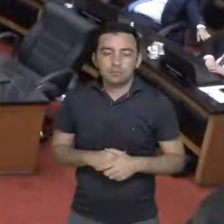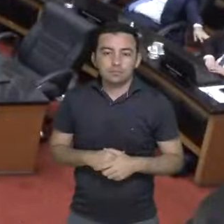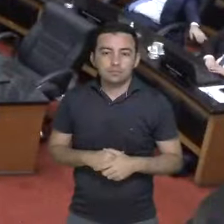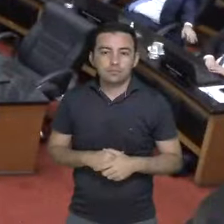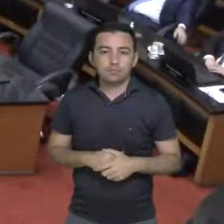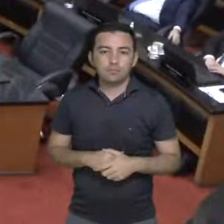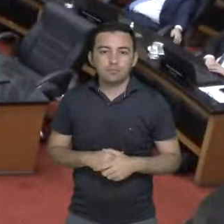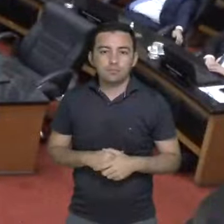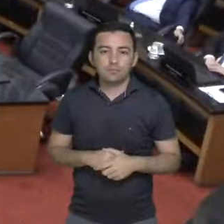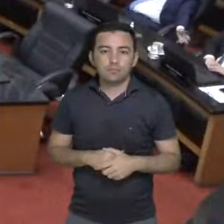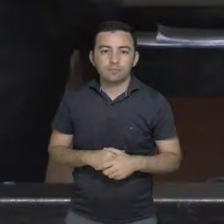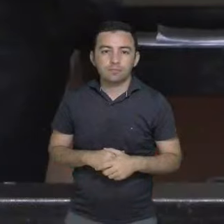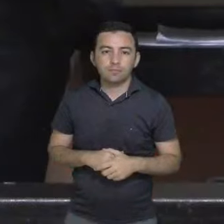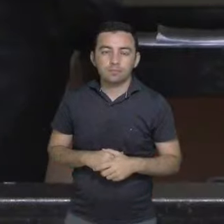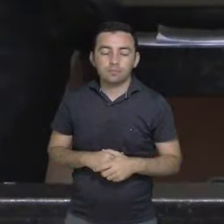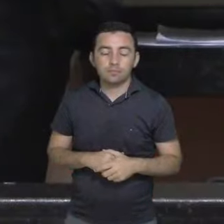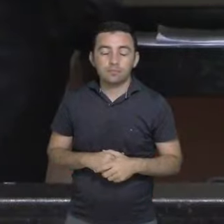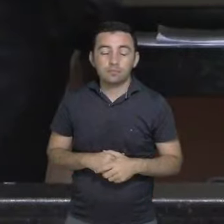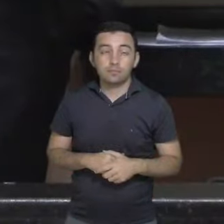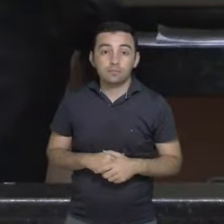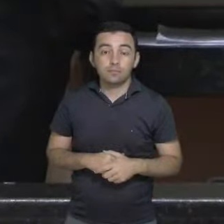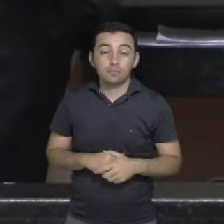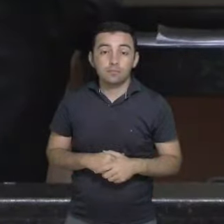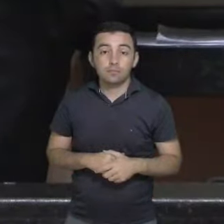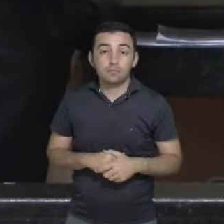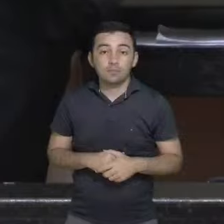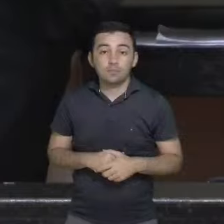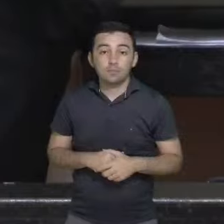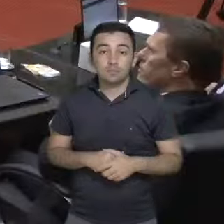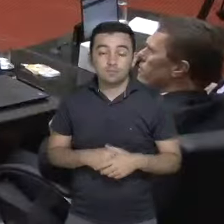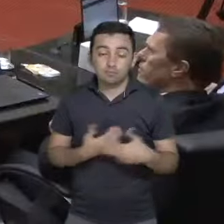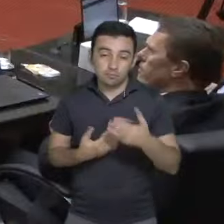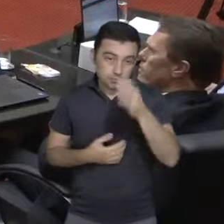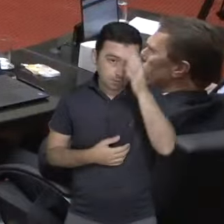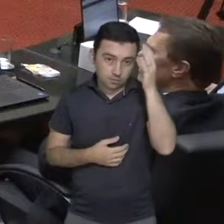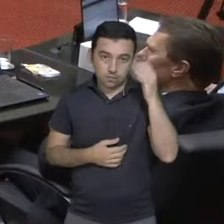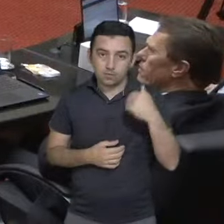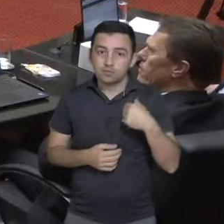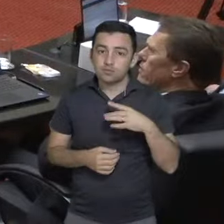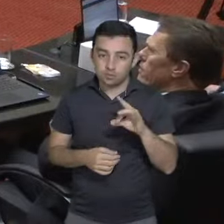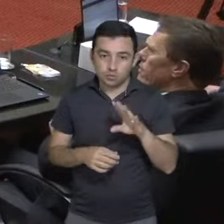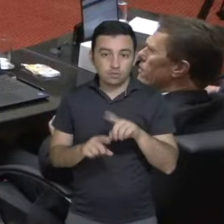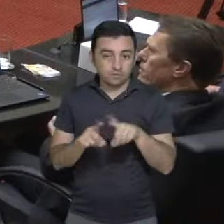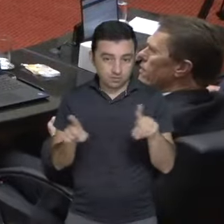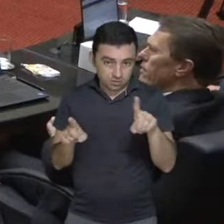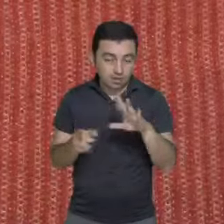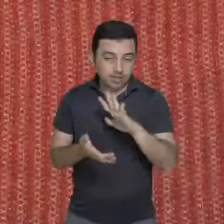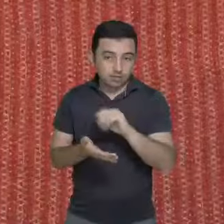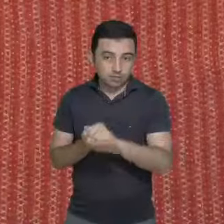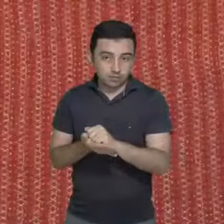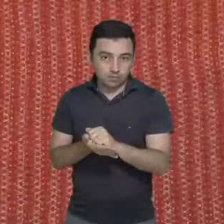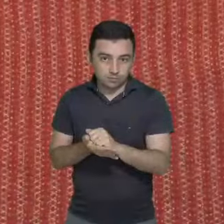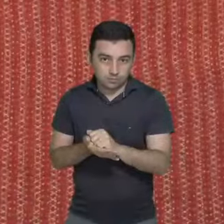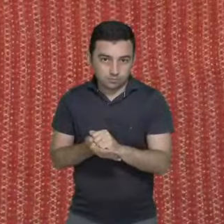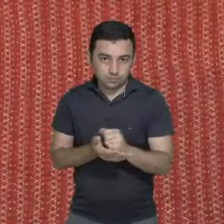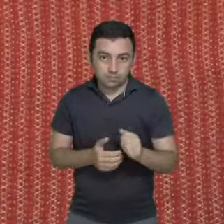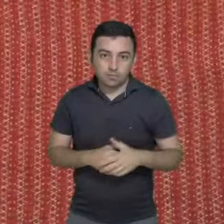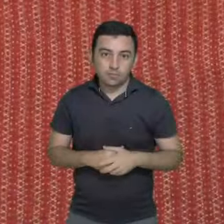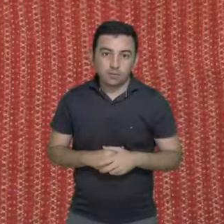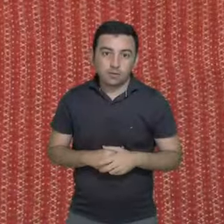Justificativa de voto, senhor presidente. Justificativa de voto, com a palavra o deputado Carlos Humberto. Só para que fique registrado que